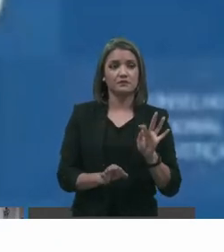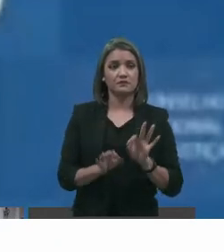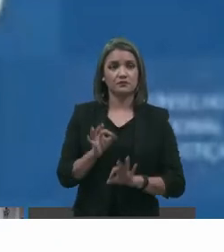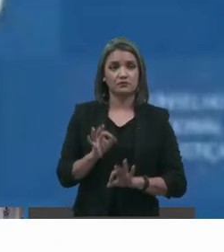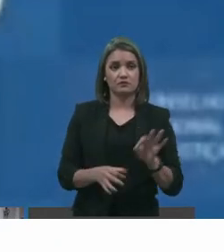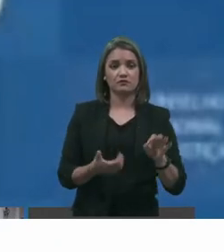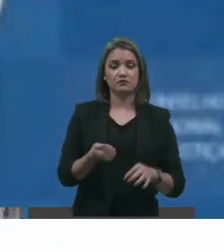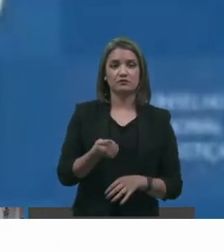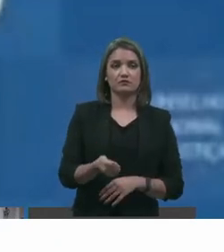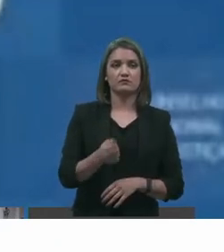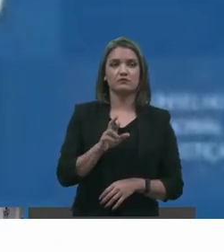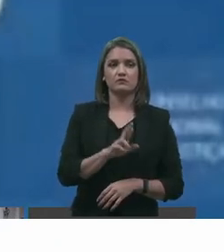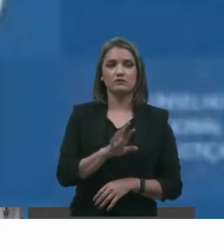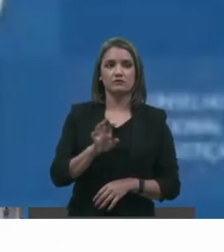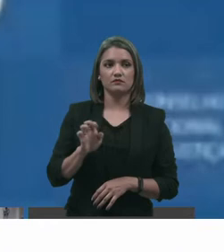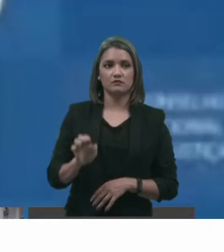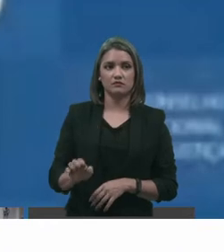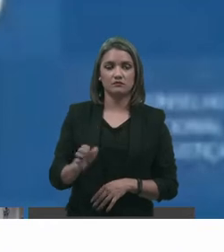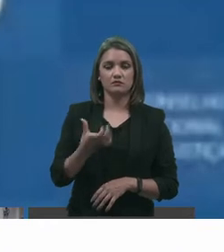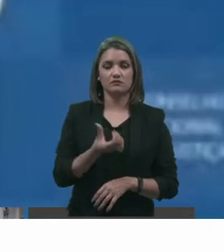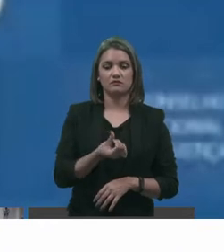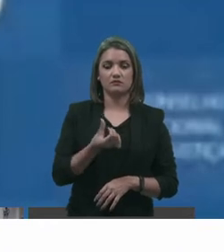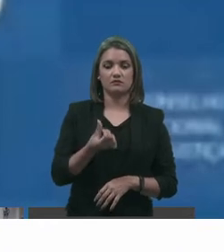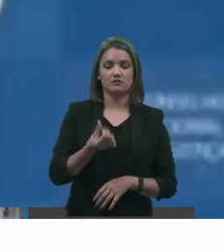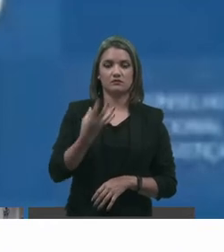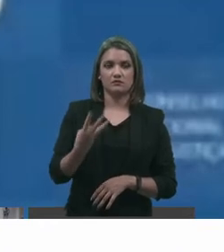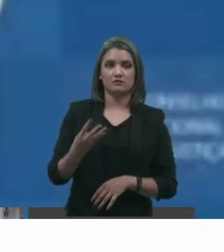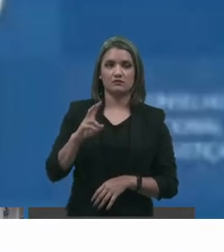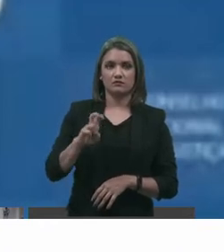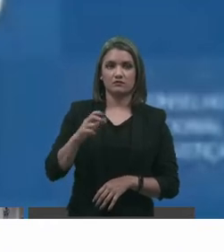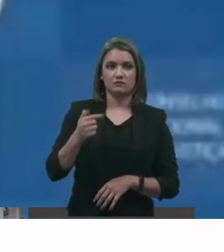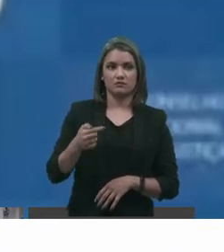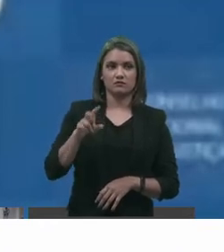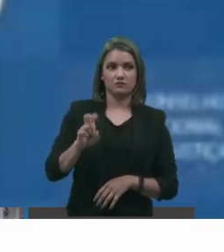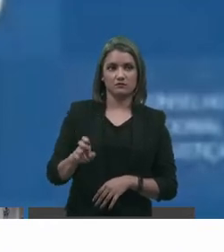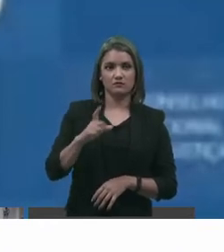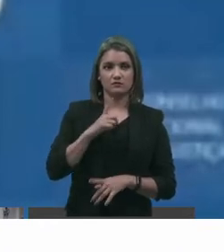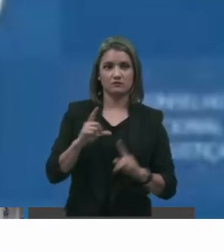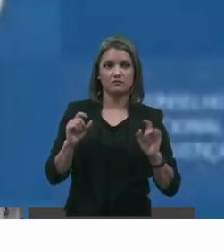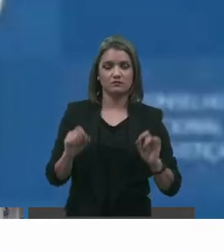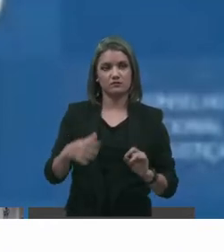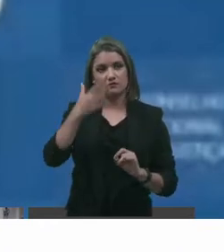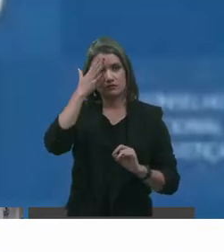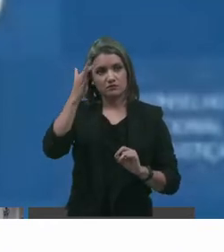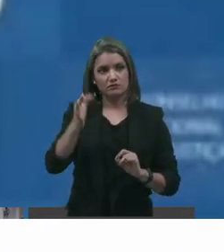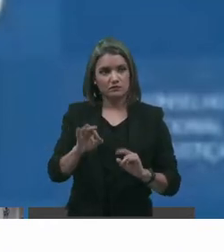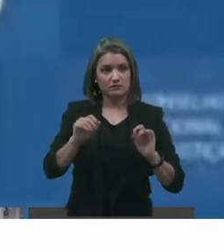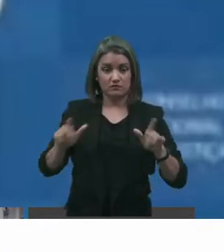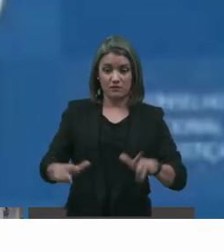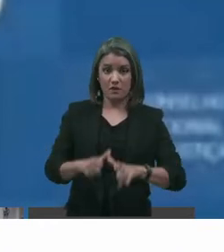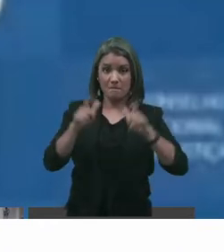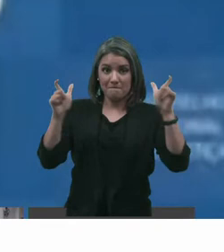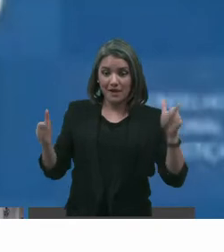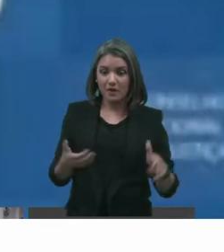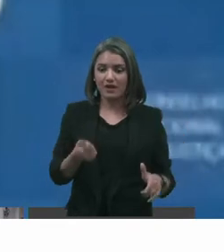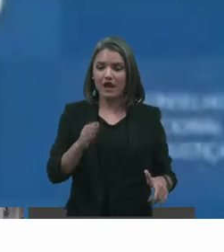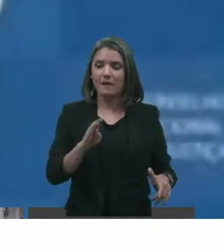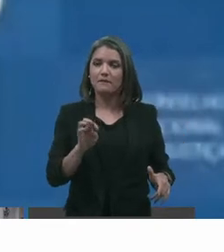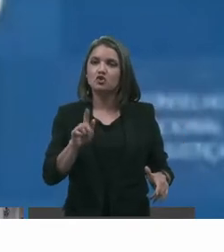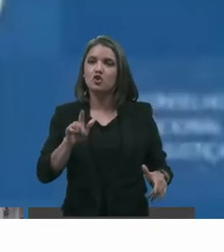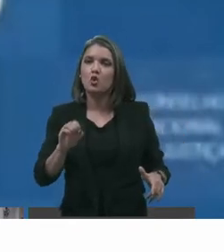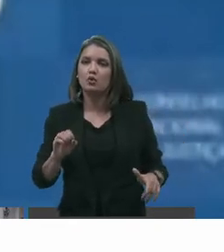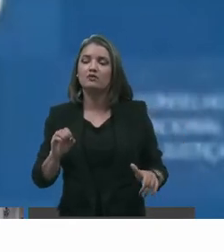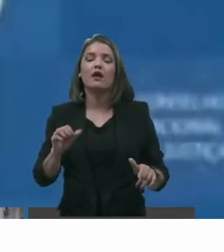do ARE 664-575, em que restou assente a compreensão de que a maioria absoluta da Corte é de